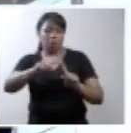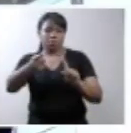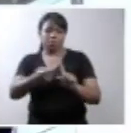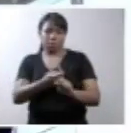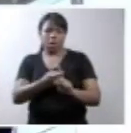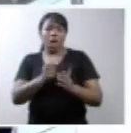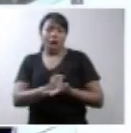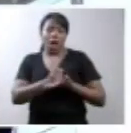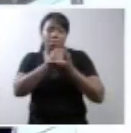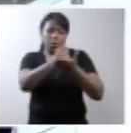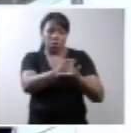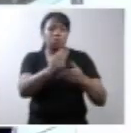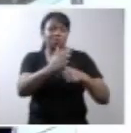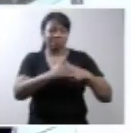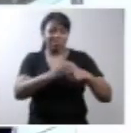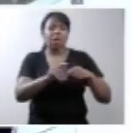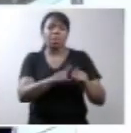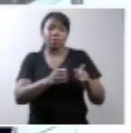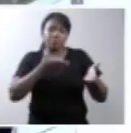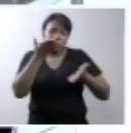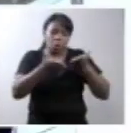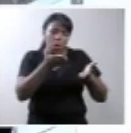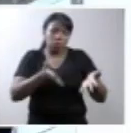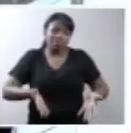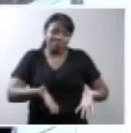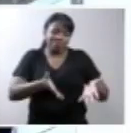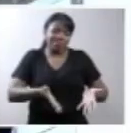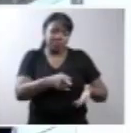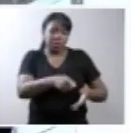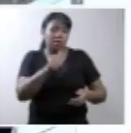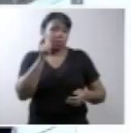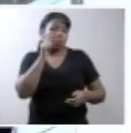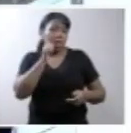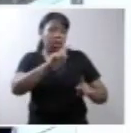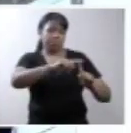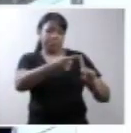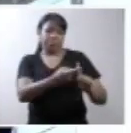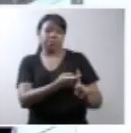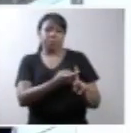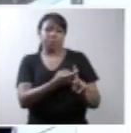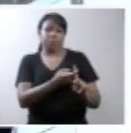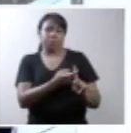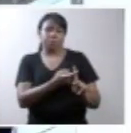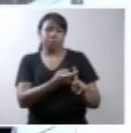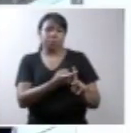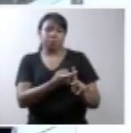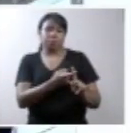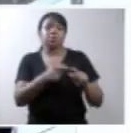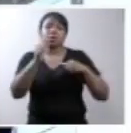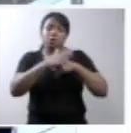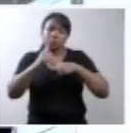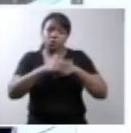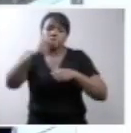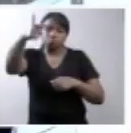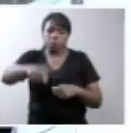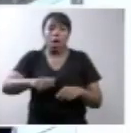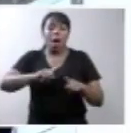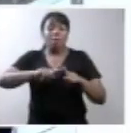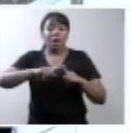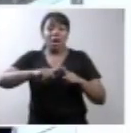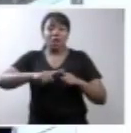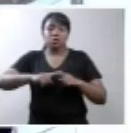doente dando-lhe todo o apoio afetivo e psicológico durante a gravidez perdão que saiu afetivo outra